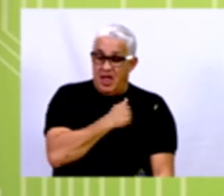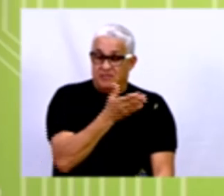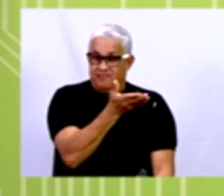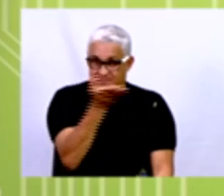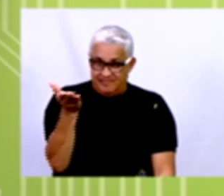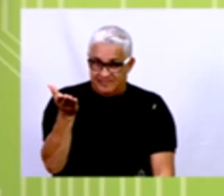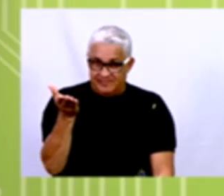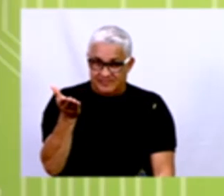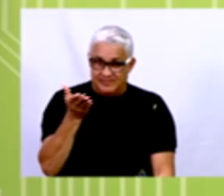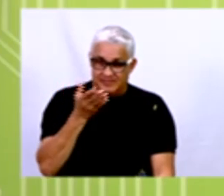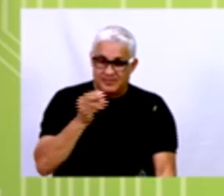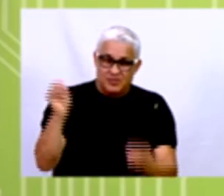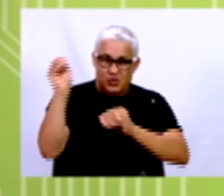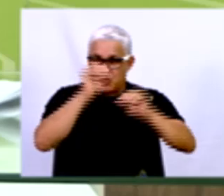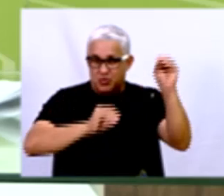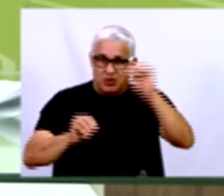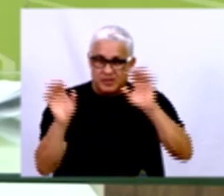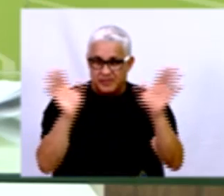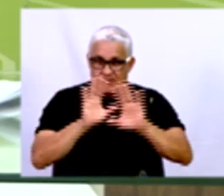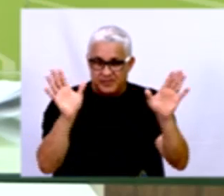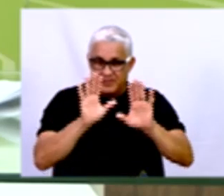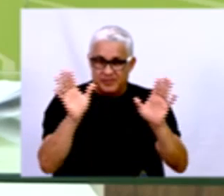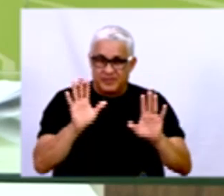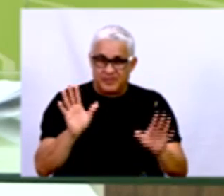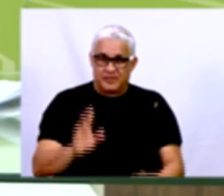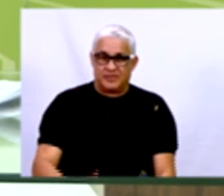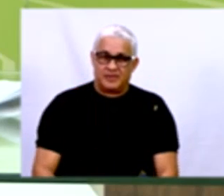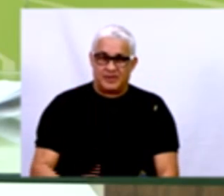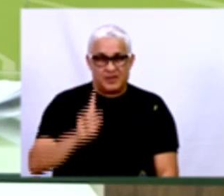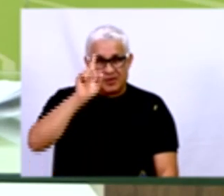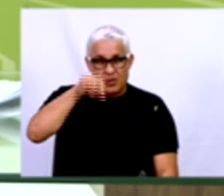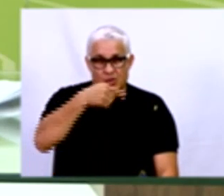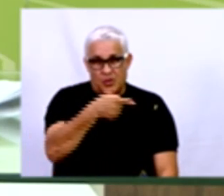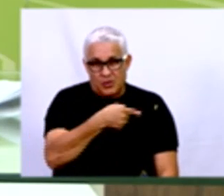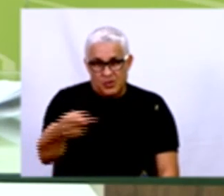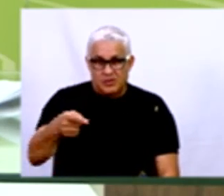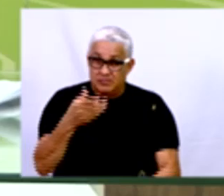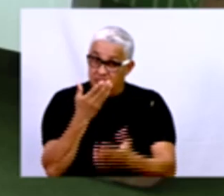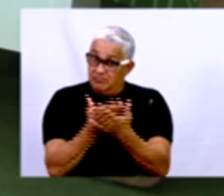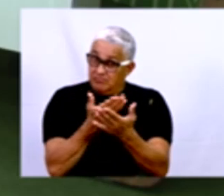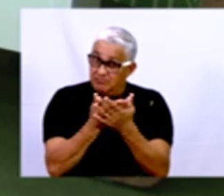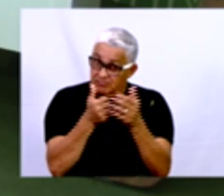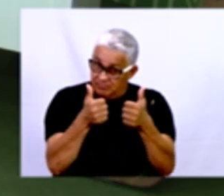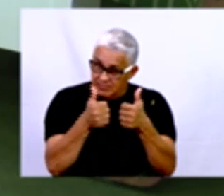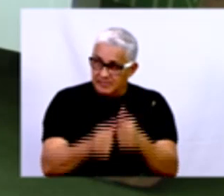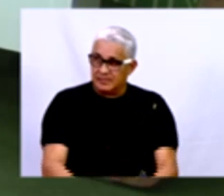viu? Tchau. Tchau e até a próxima semana. Estudem!